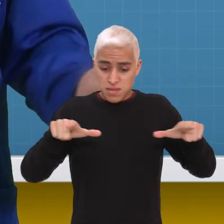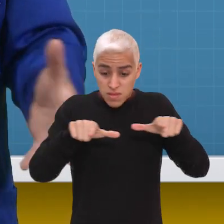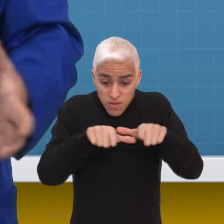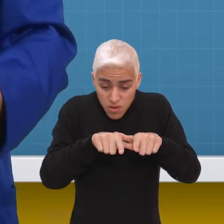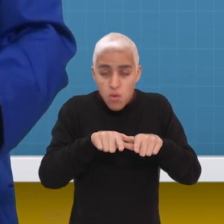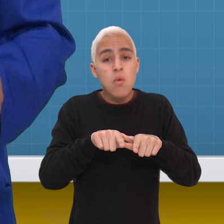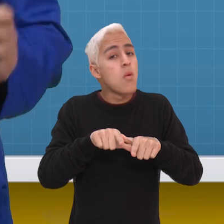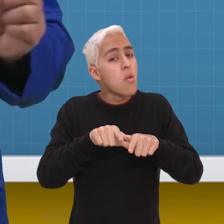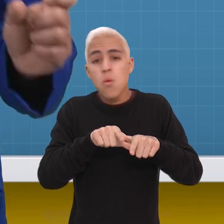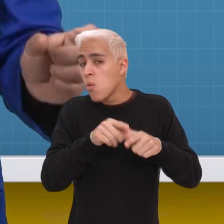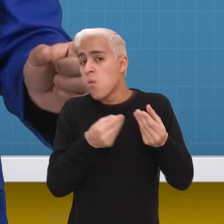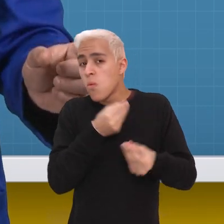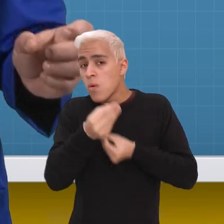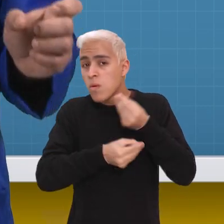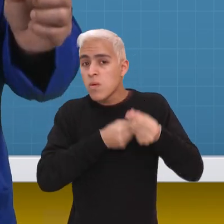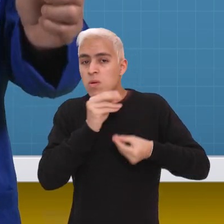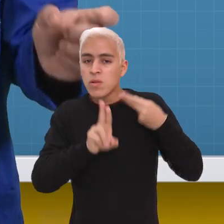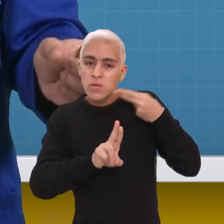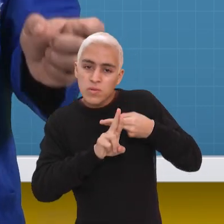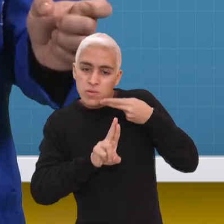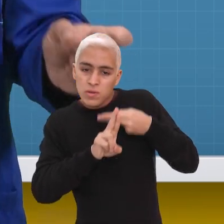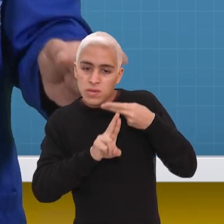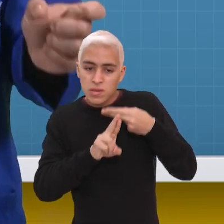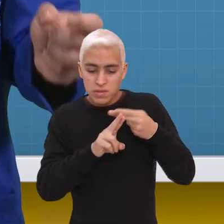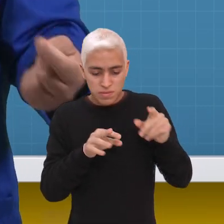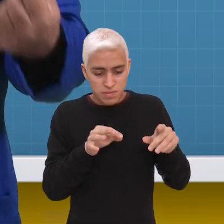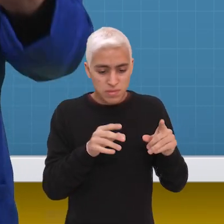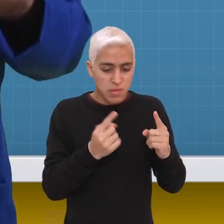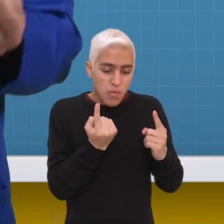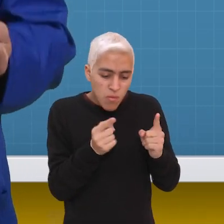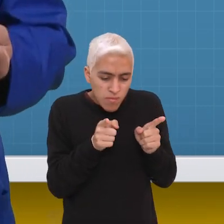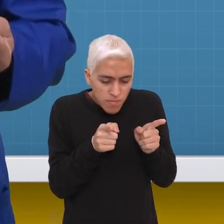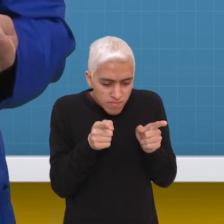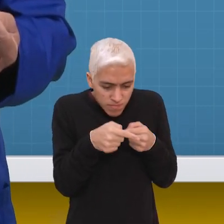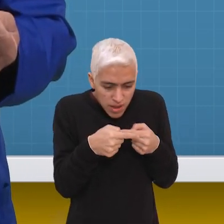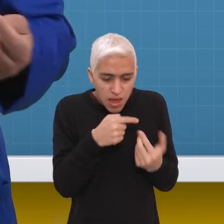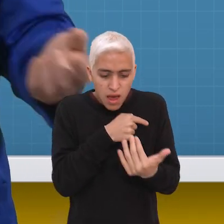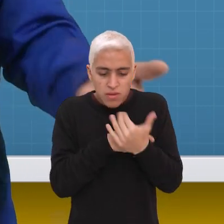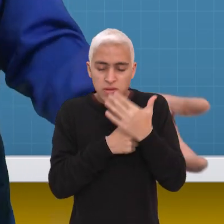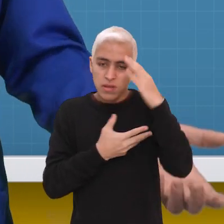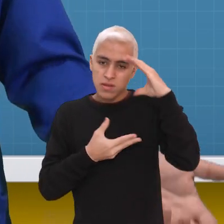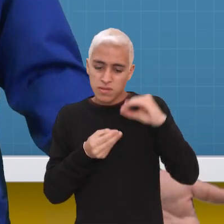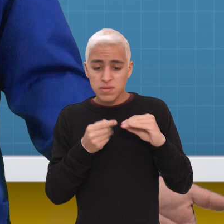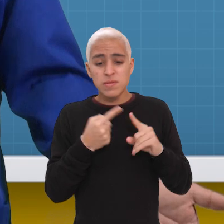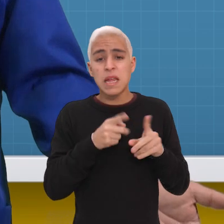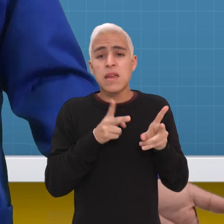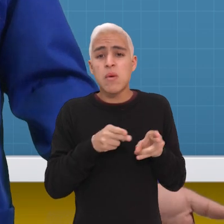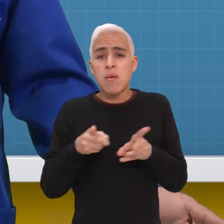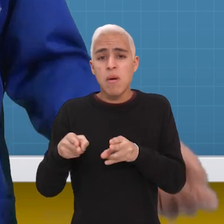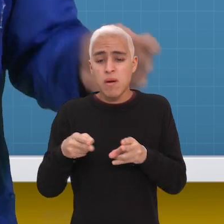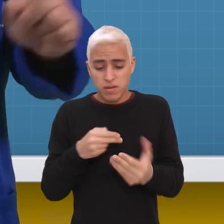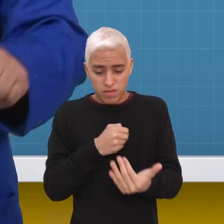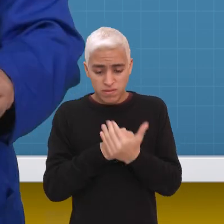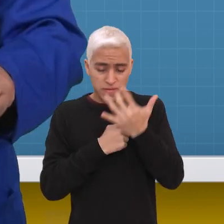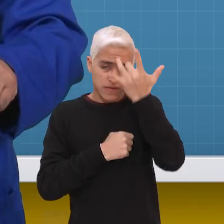aumentar e diminuir só colocando a unidade de medida de uma casa, já que elas são